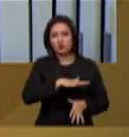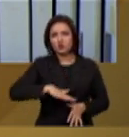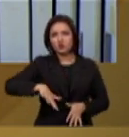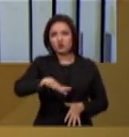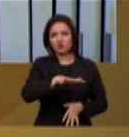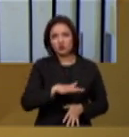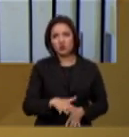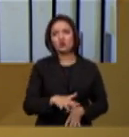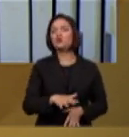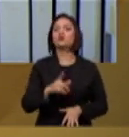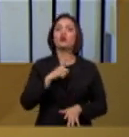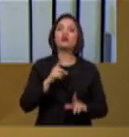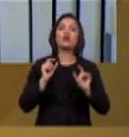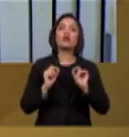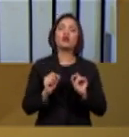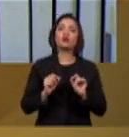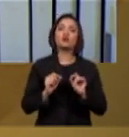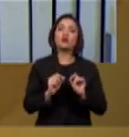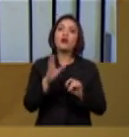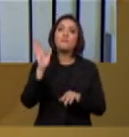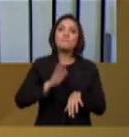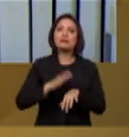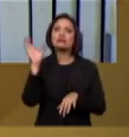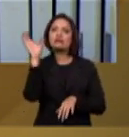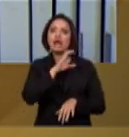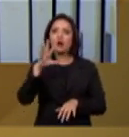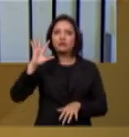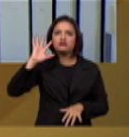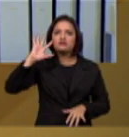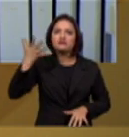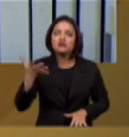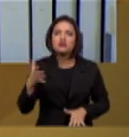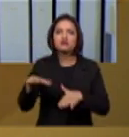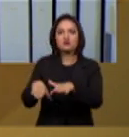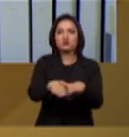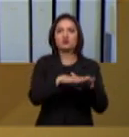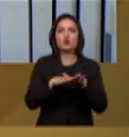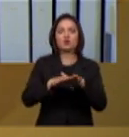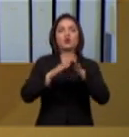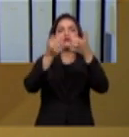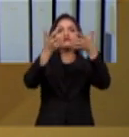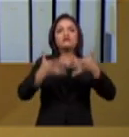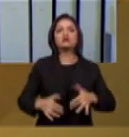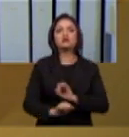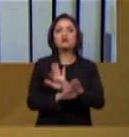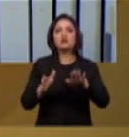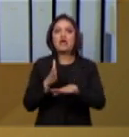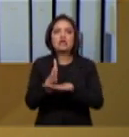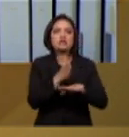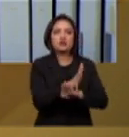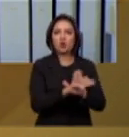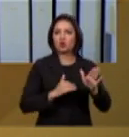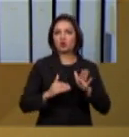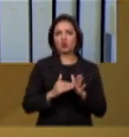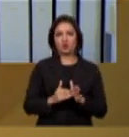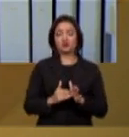uma prestação jurisdicional mais célere, eficiente, isonômica, transparente e acessível a todos. Nada disso, no